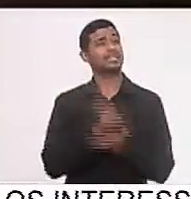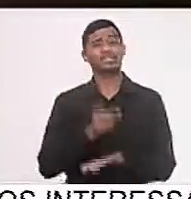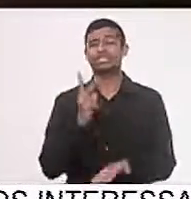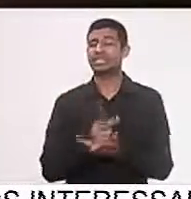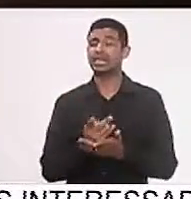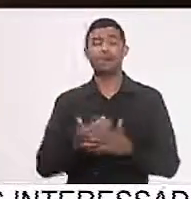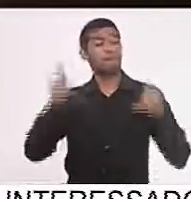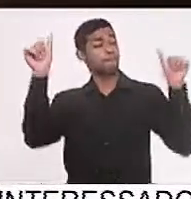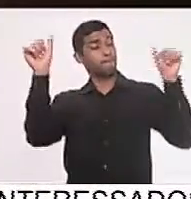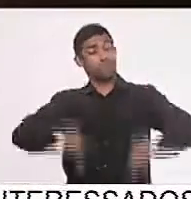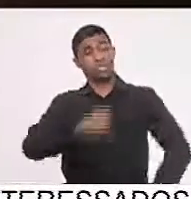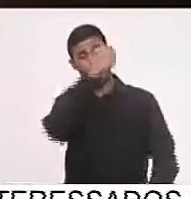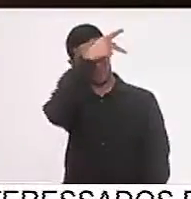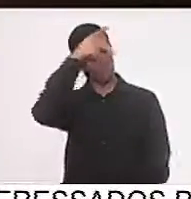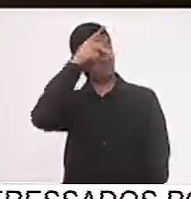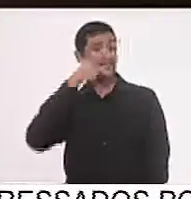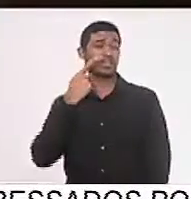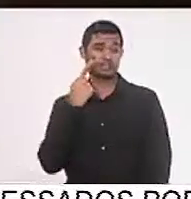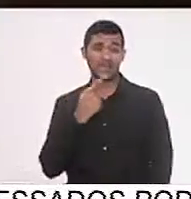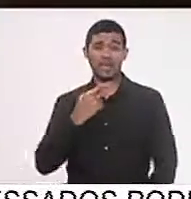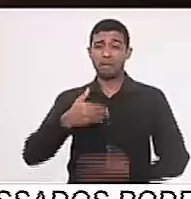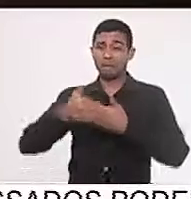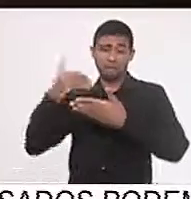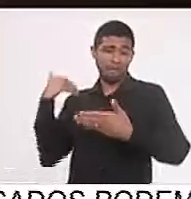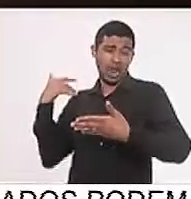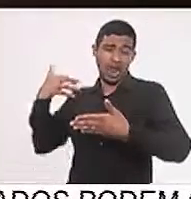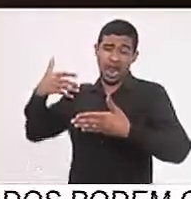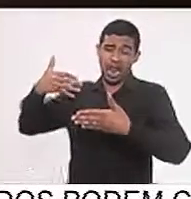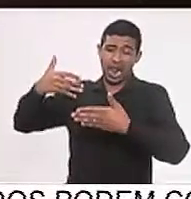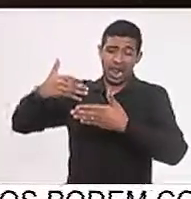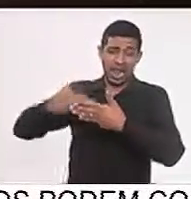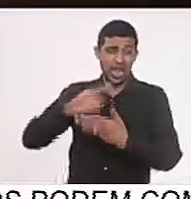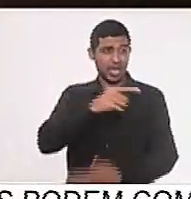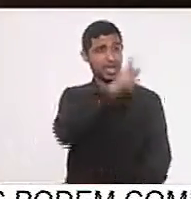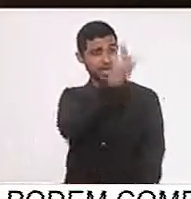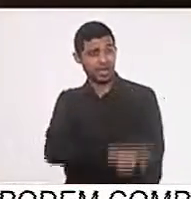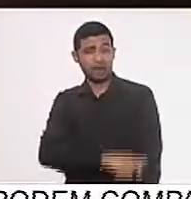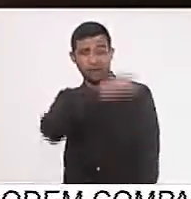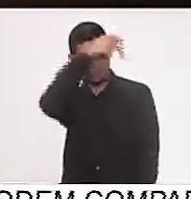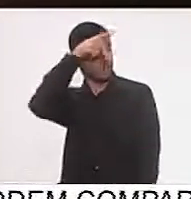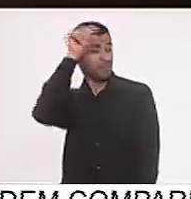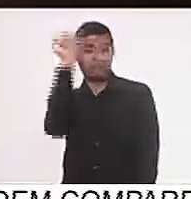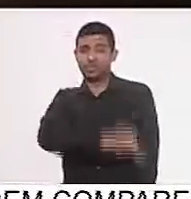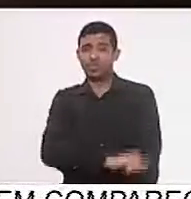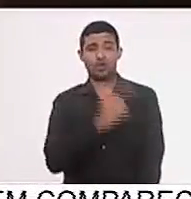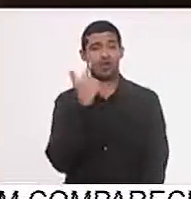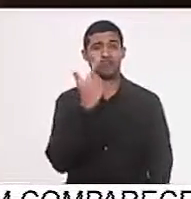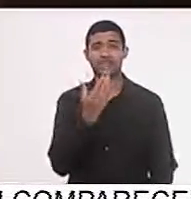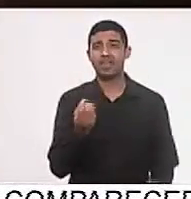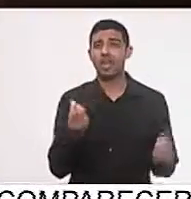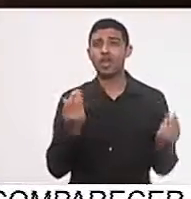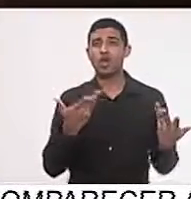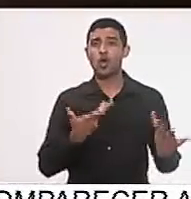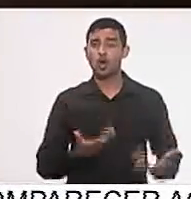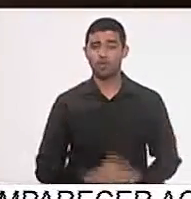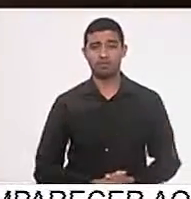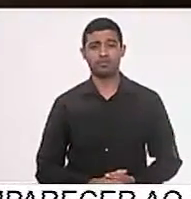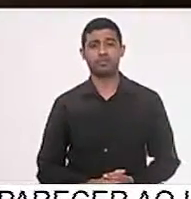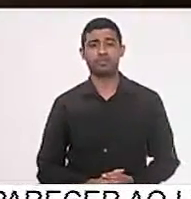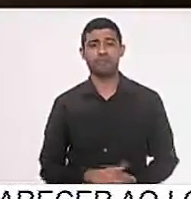do pior prefeito da história do Rio de Janeiro, que infelizmente mantém uma guarda municipal, deputada